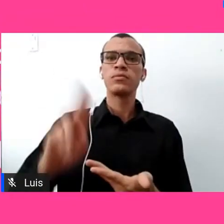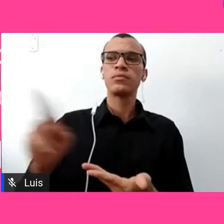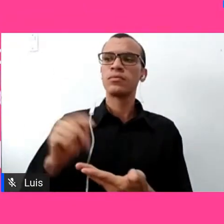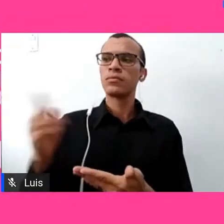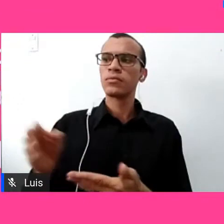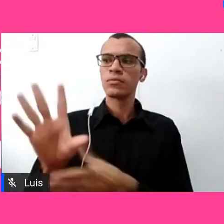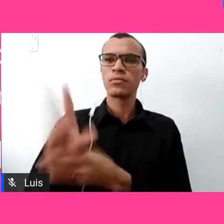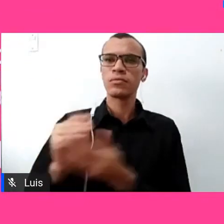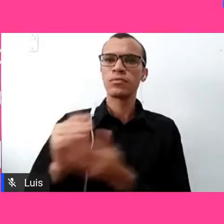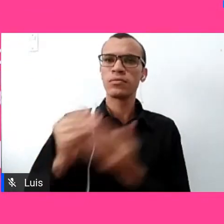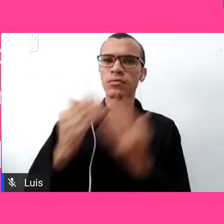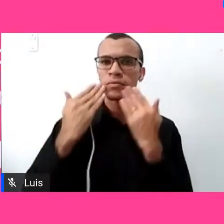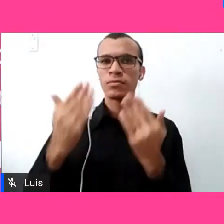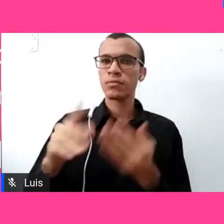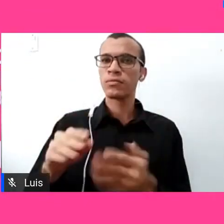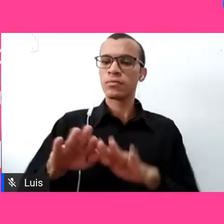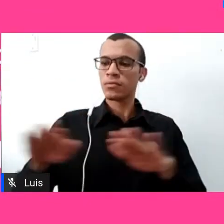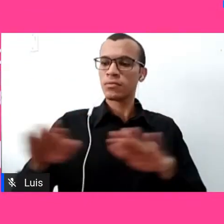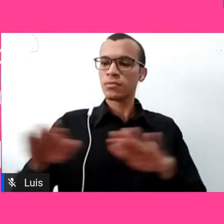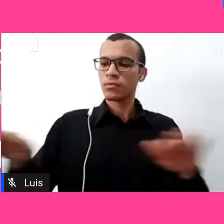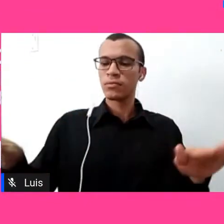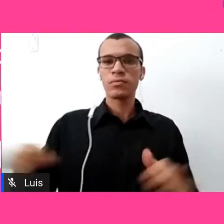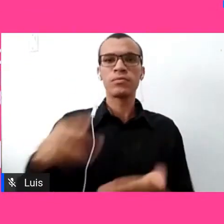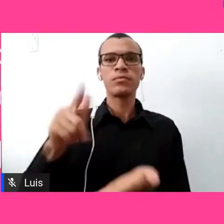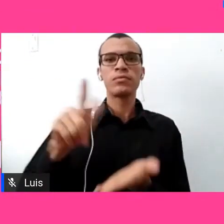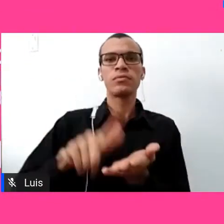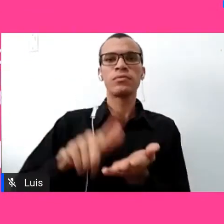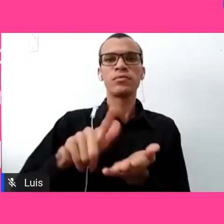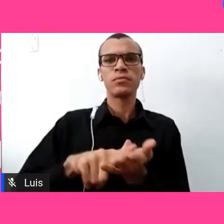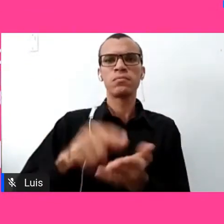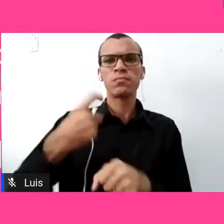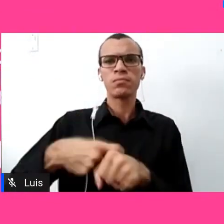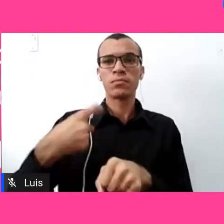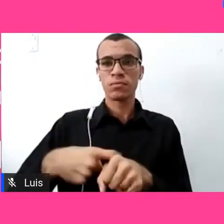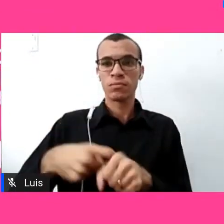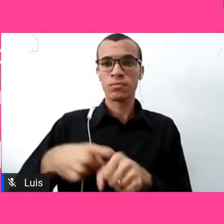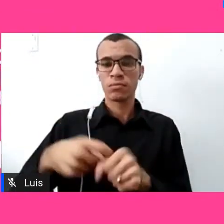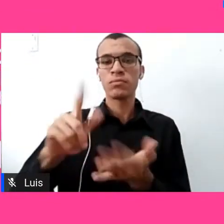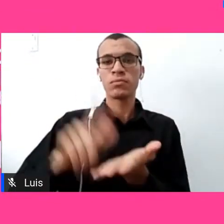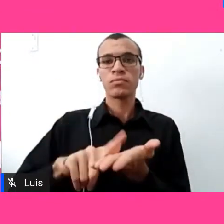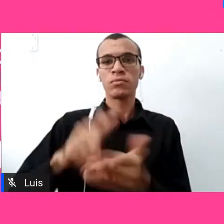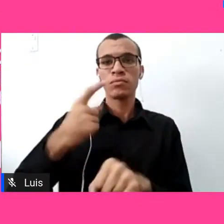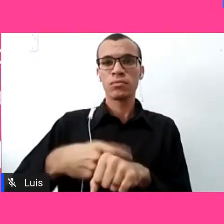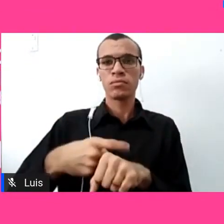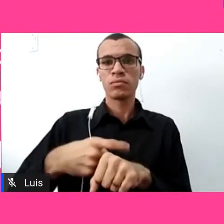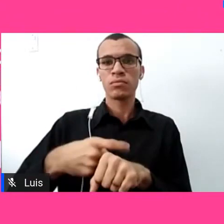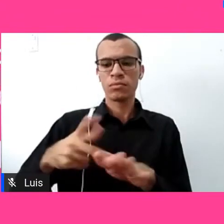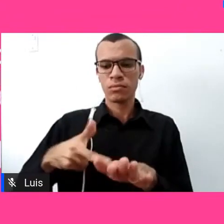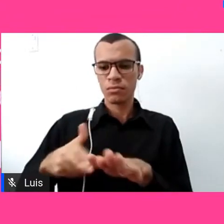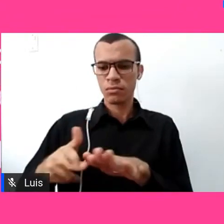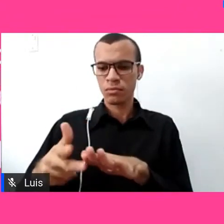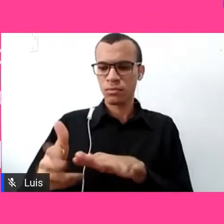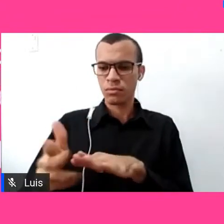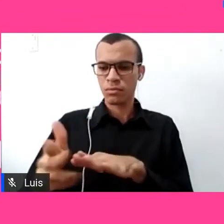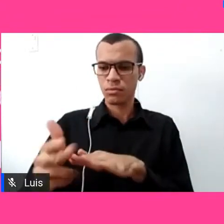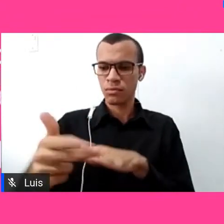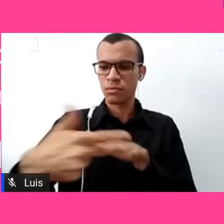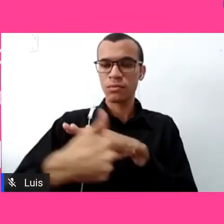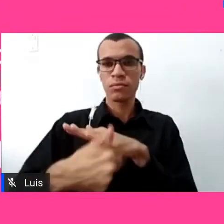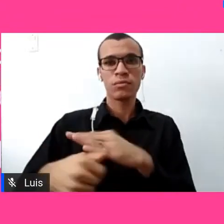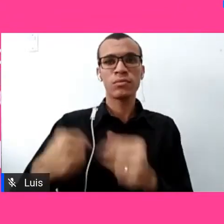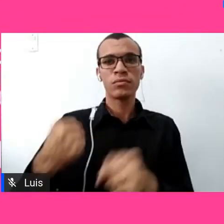uma superfície de papelão. E aí, sobre o papelão, eu recorto o papelão para construir ali a